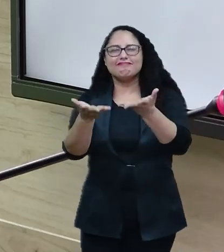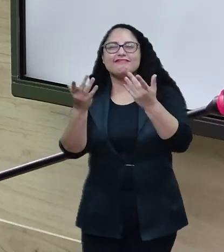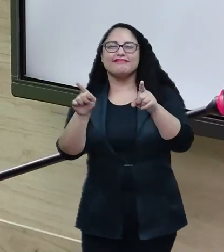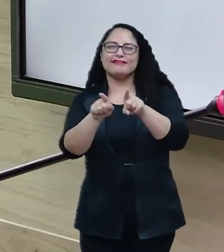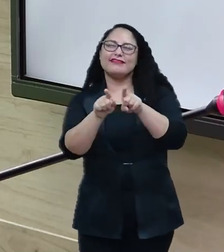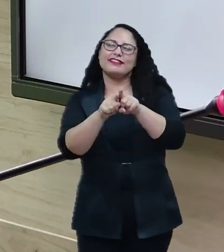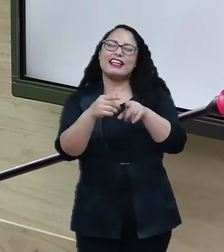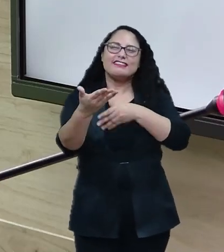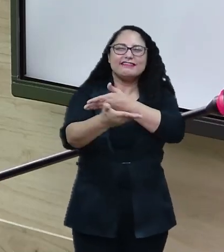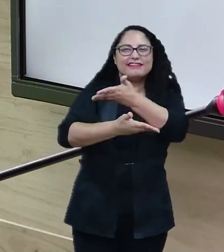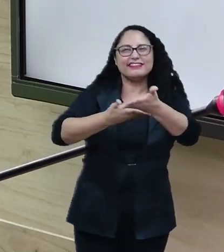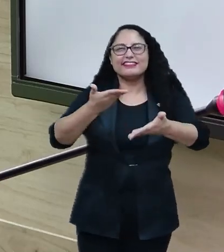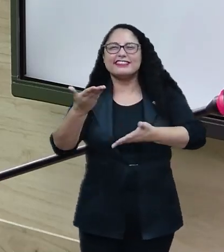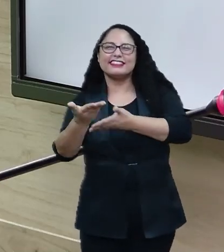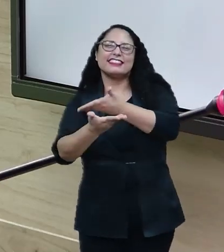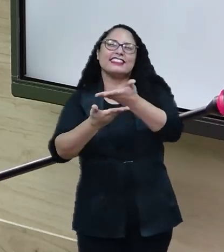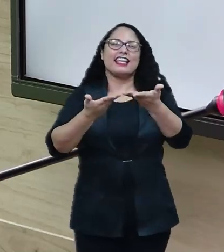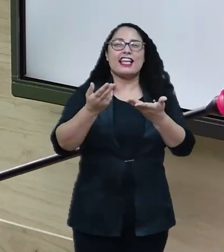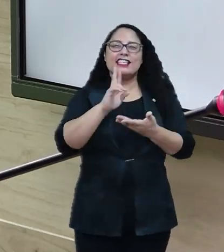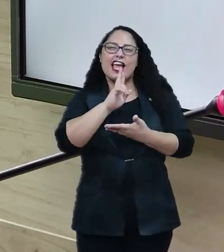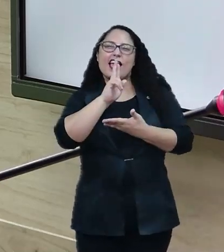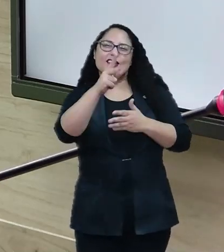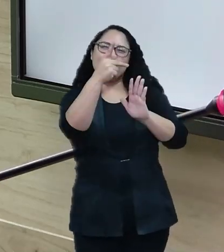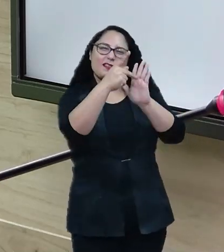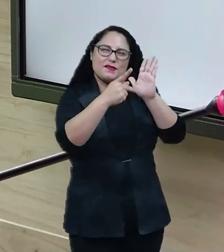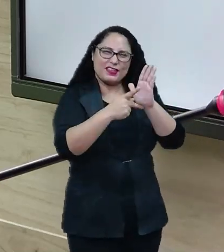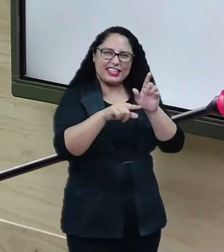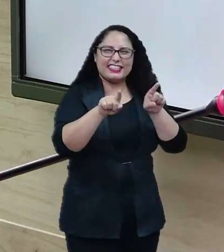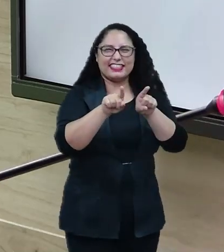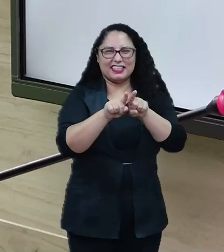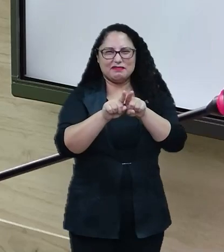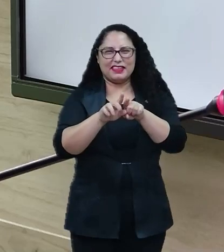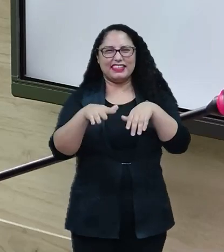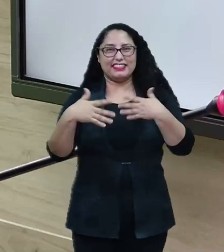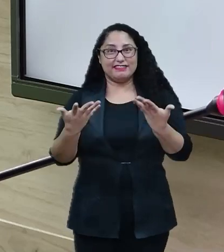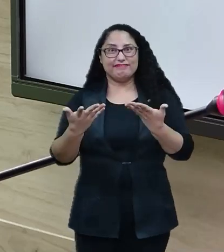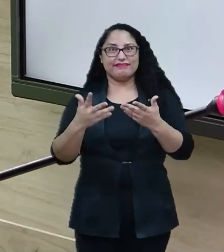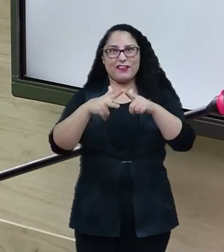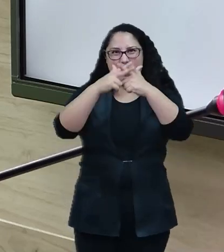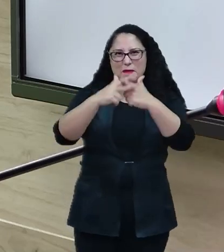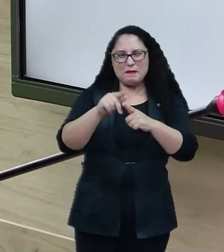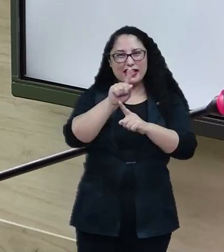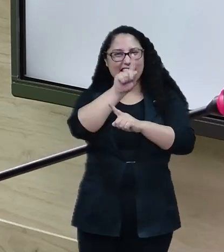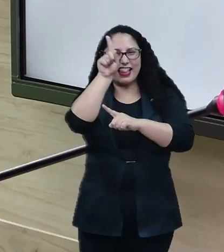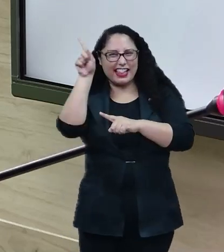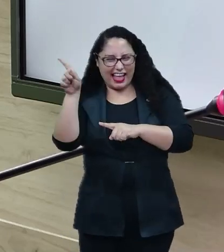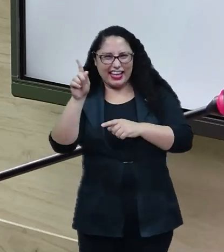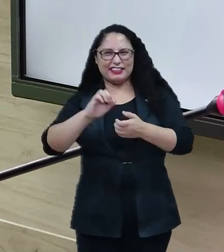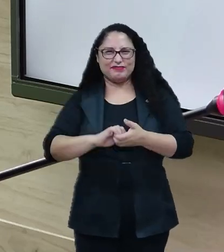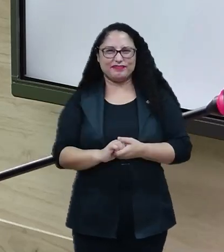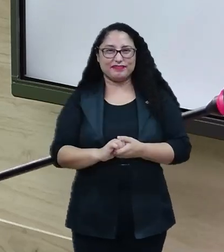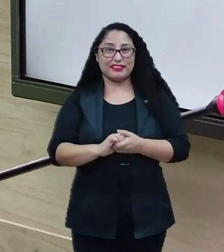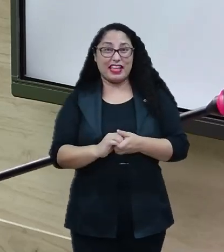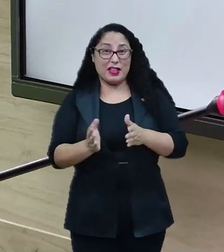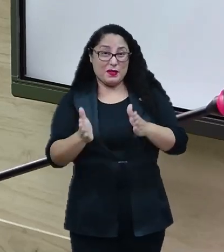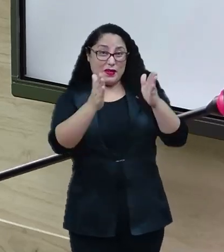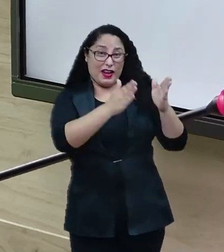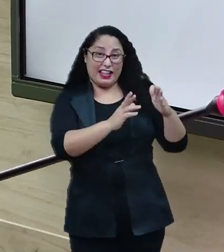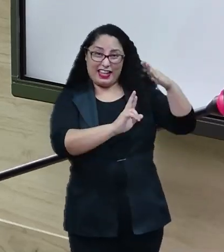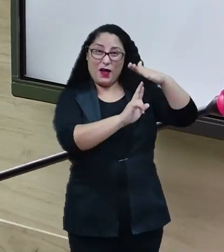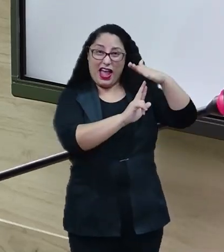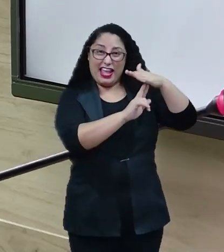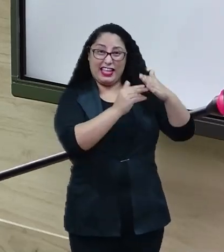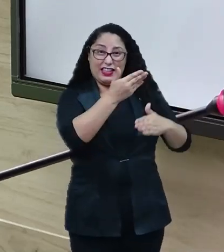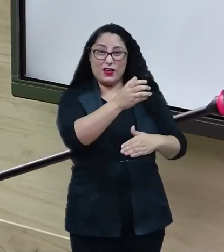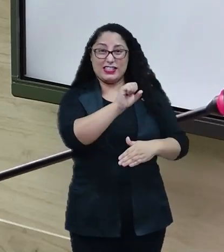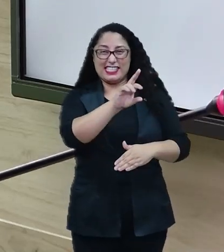né, esse resultado de um projeto, né, que foi implementado lá. E aí do meu lado estava o reitor, né,